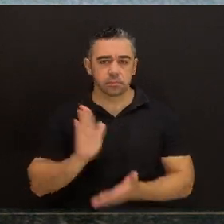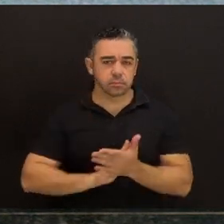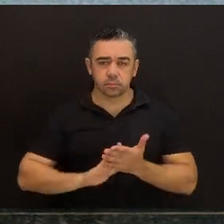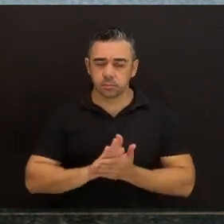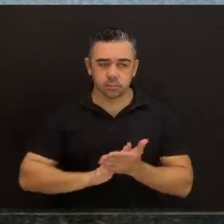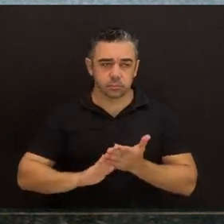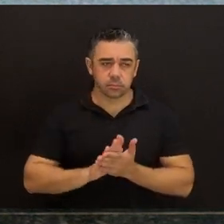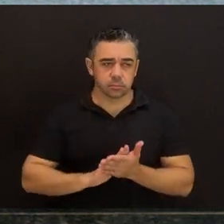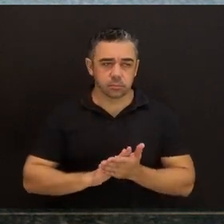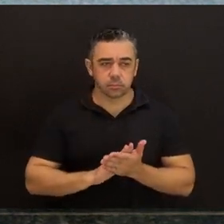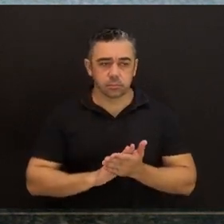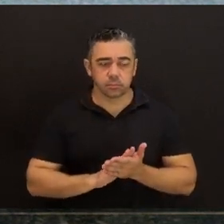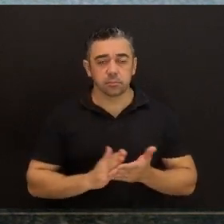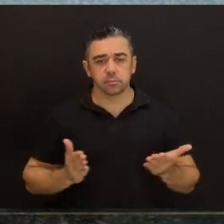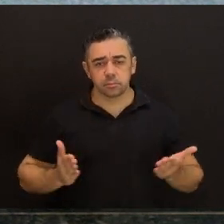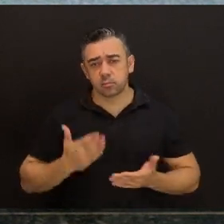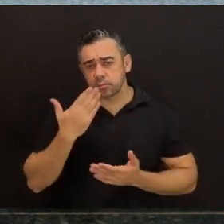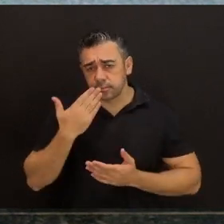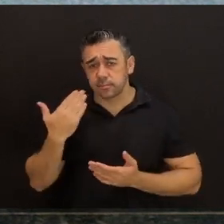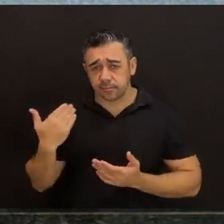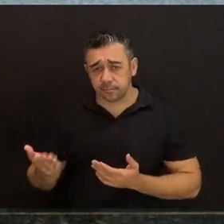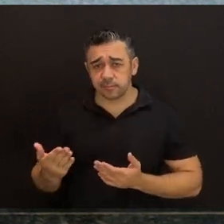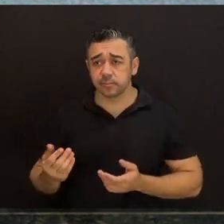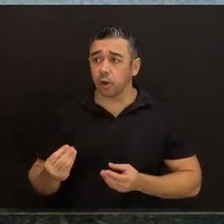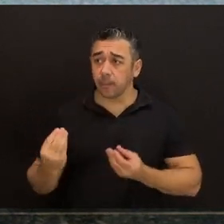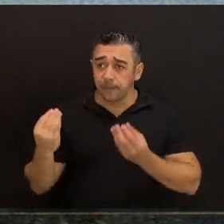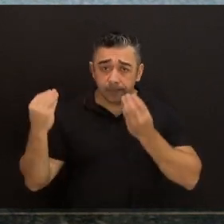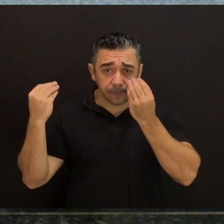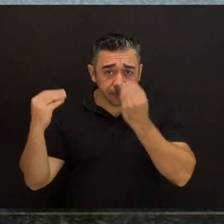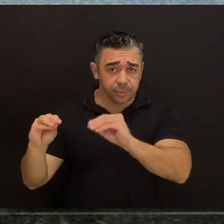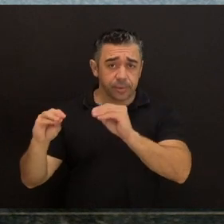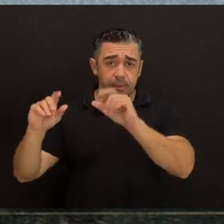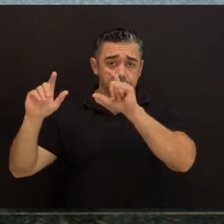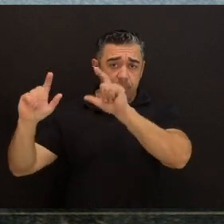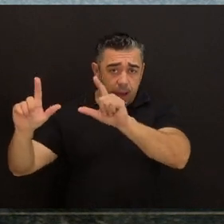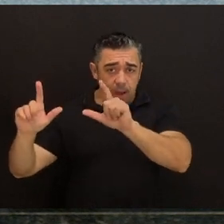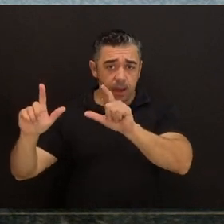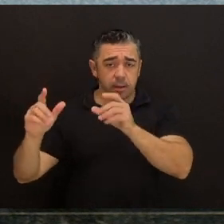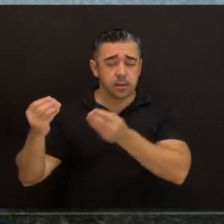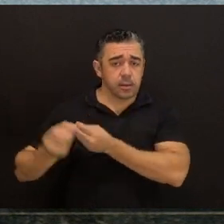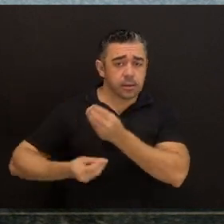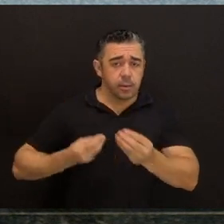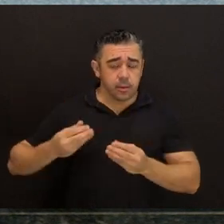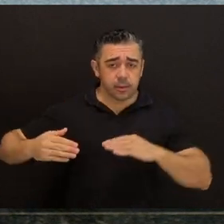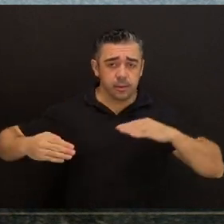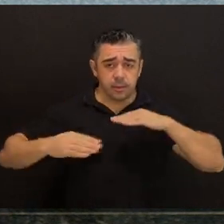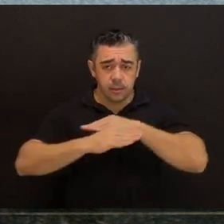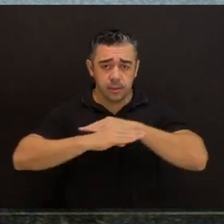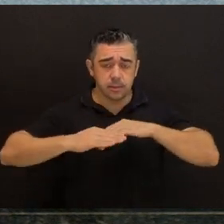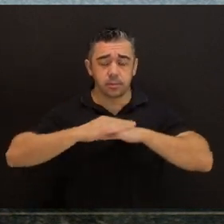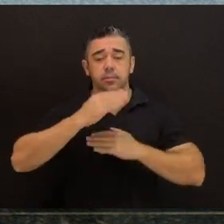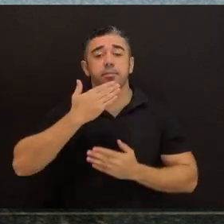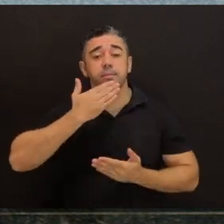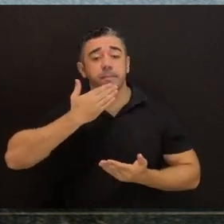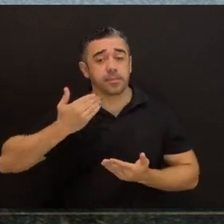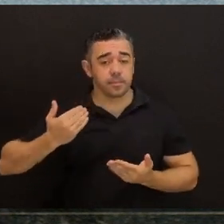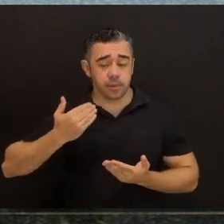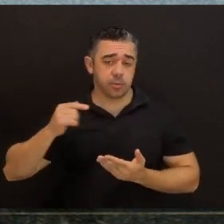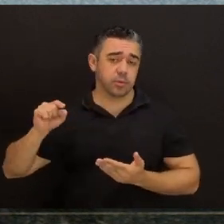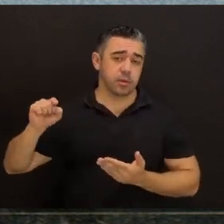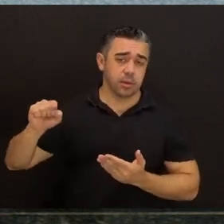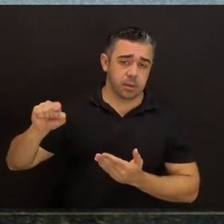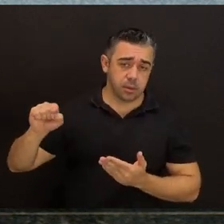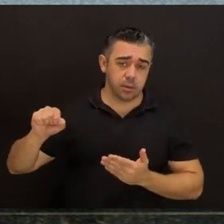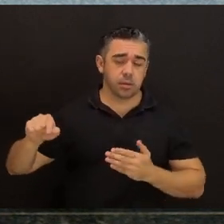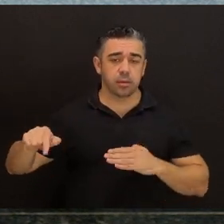aí por fim ó pelo menos coloque algumas placas lá de Educação do trânsito sinalização para melhorar ali a questão de